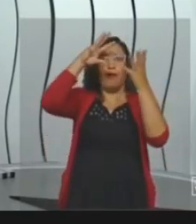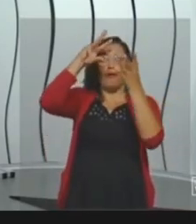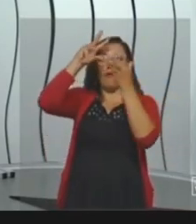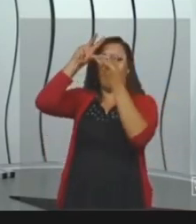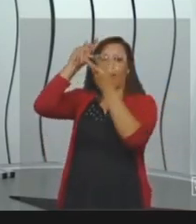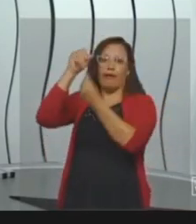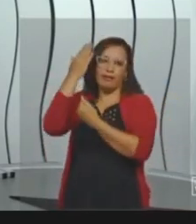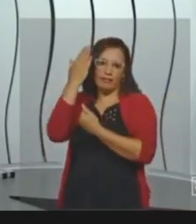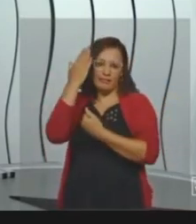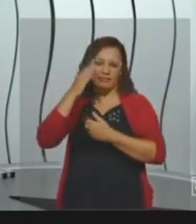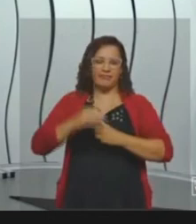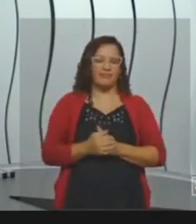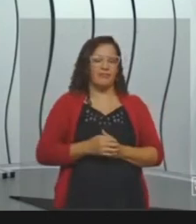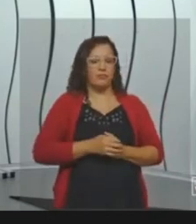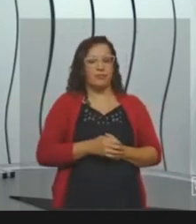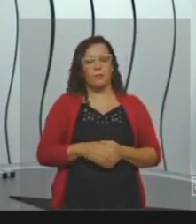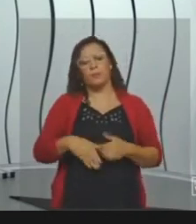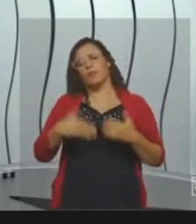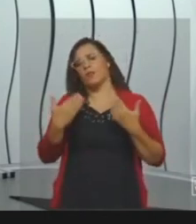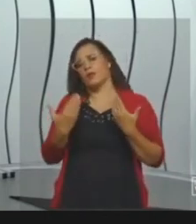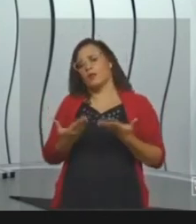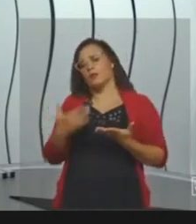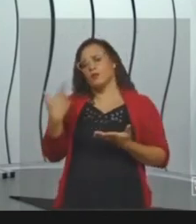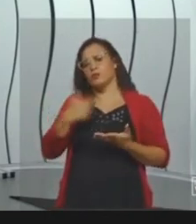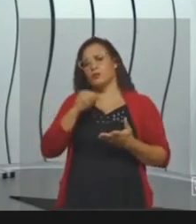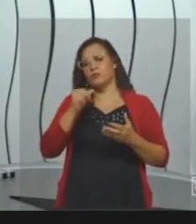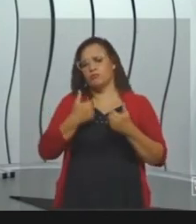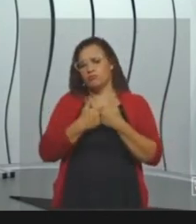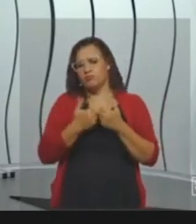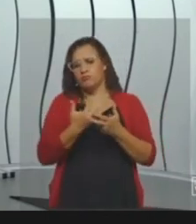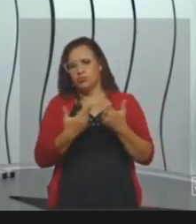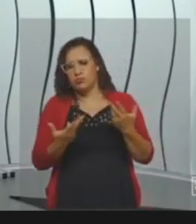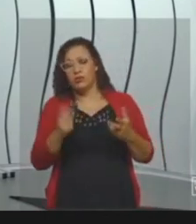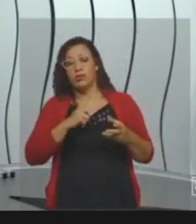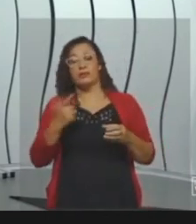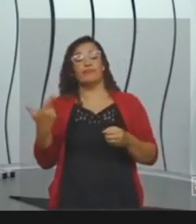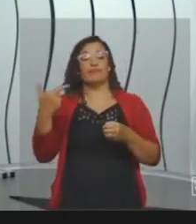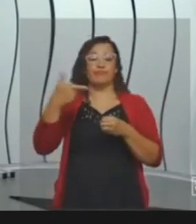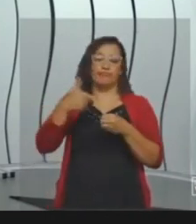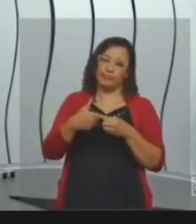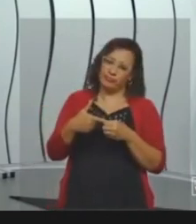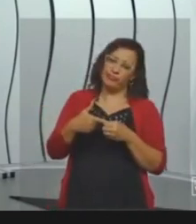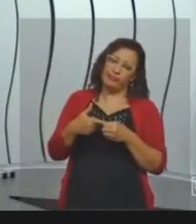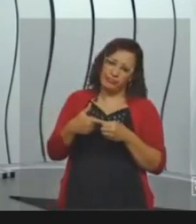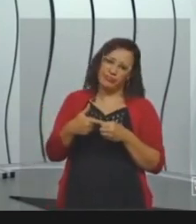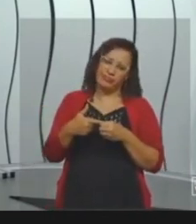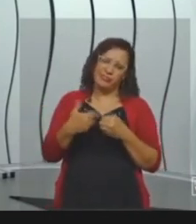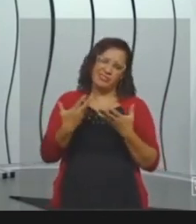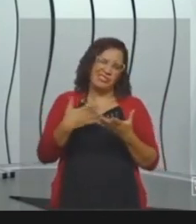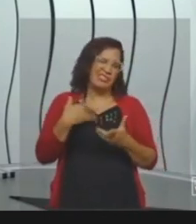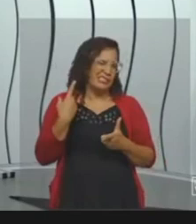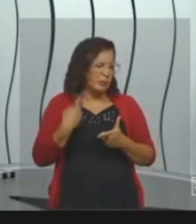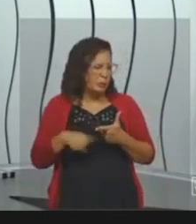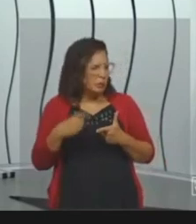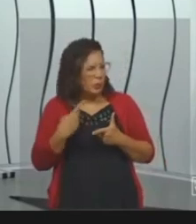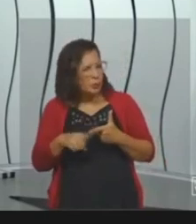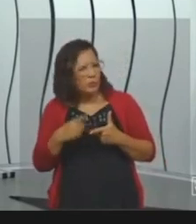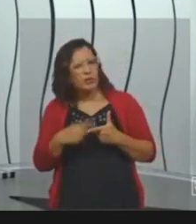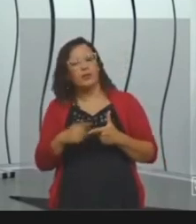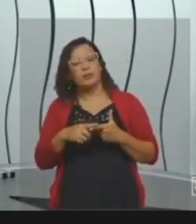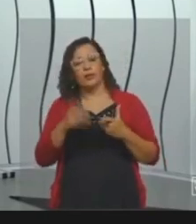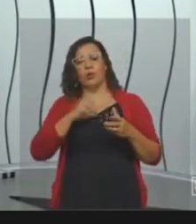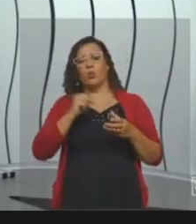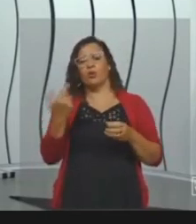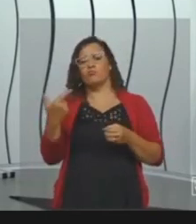o fato dos transportes usarem, em geral, combustíveis fósseis, né? Então, isso é um problema sério. Nós já falamos que a queima